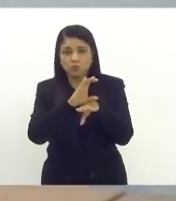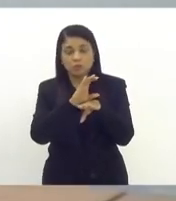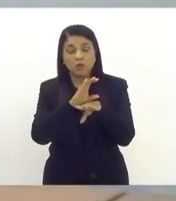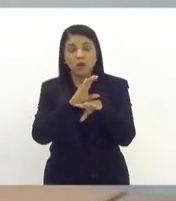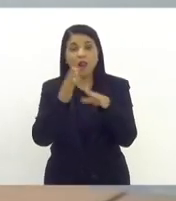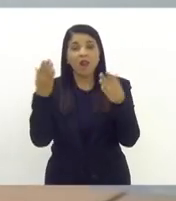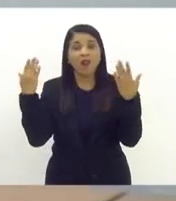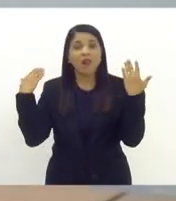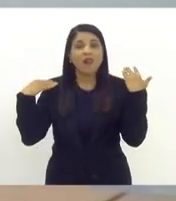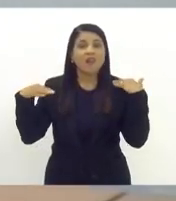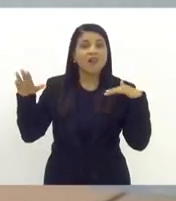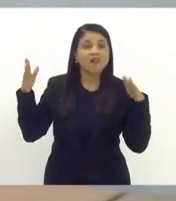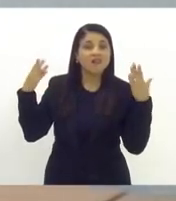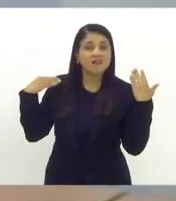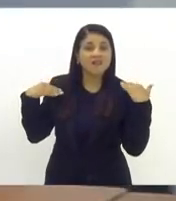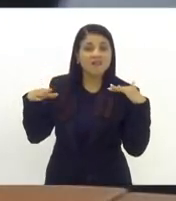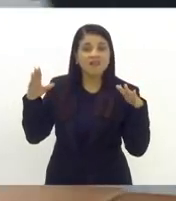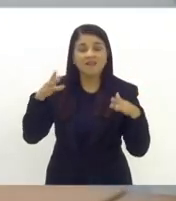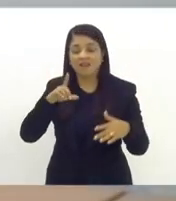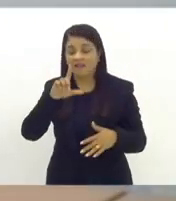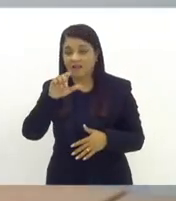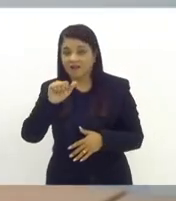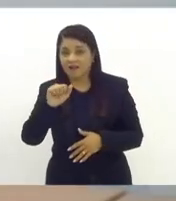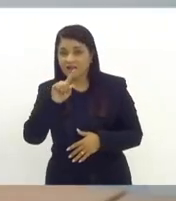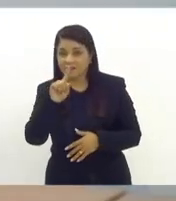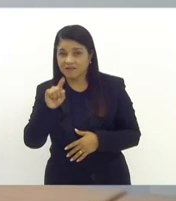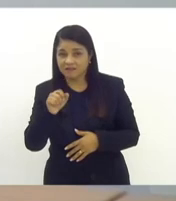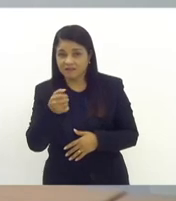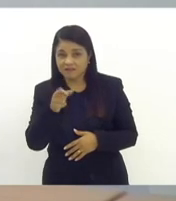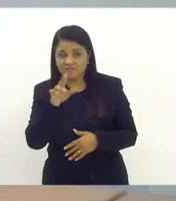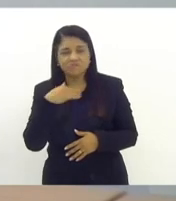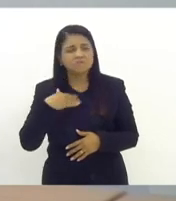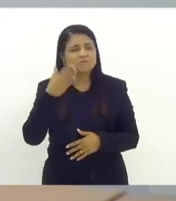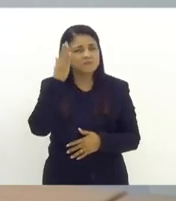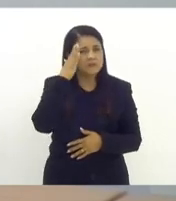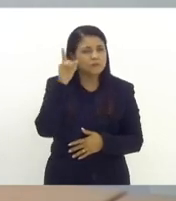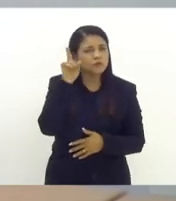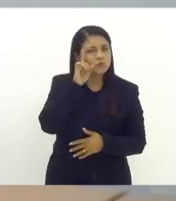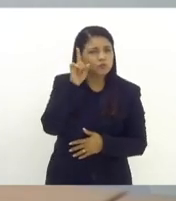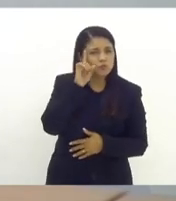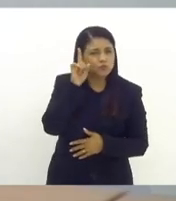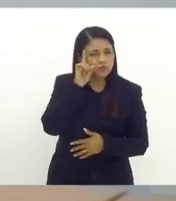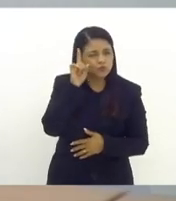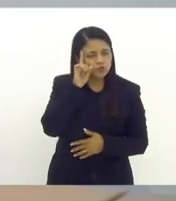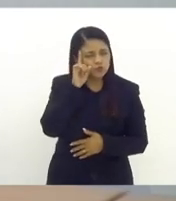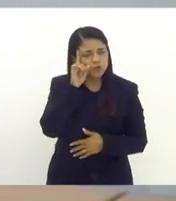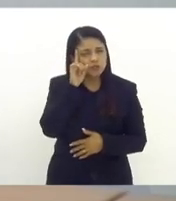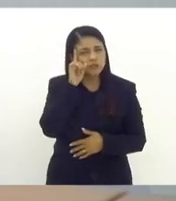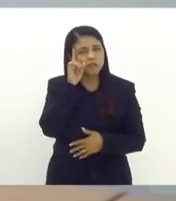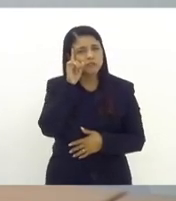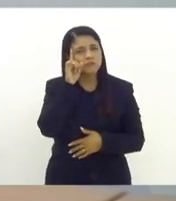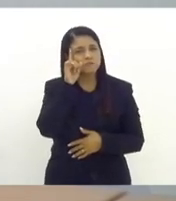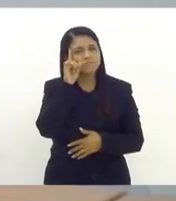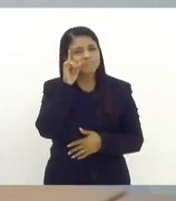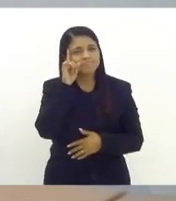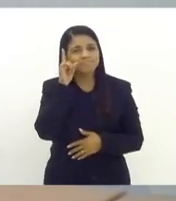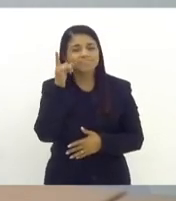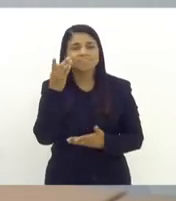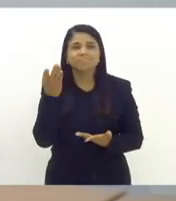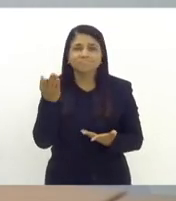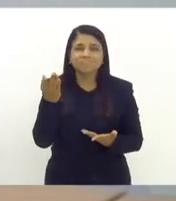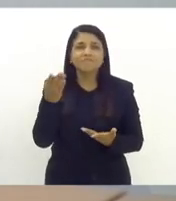lazer e a gente sabe que o dia a dia de todos né vem